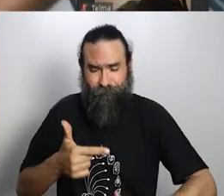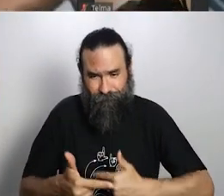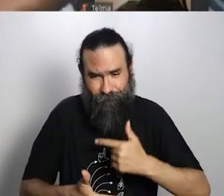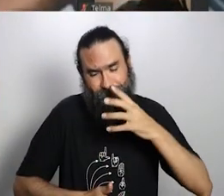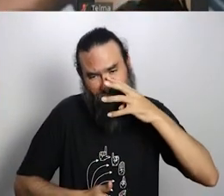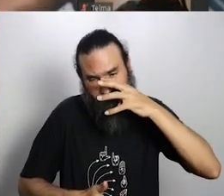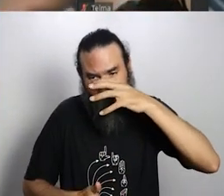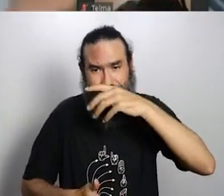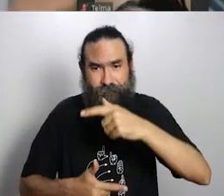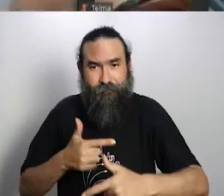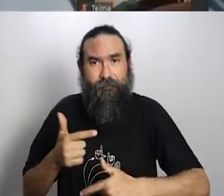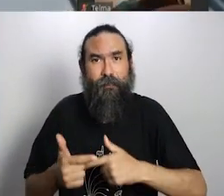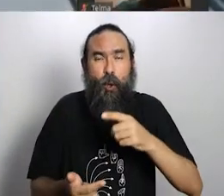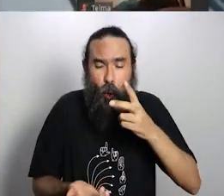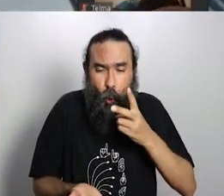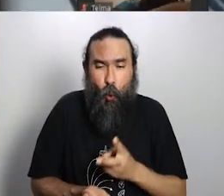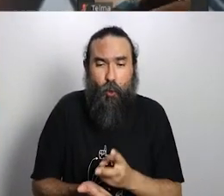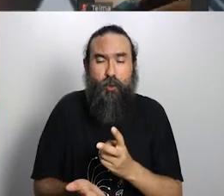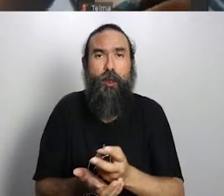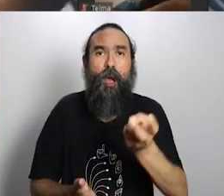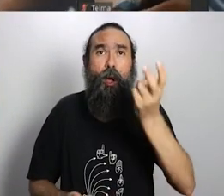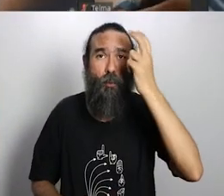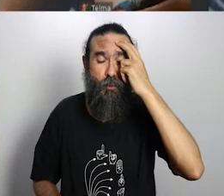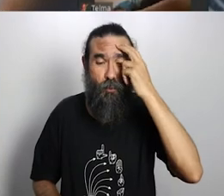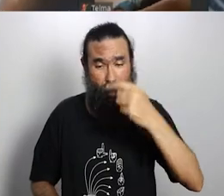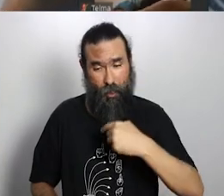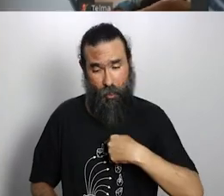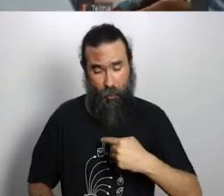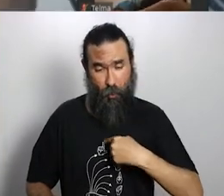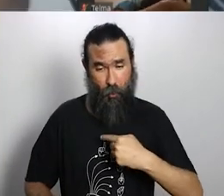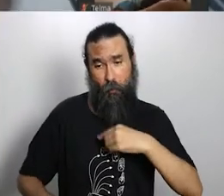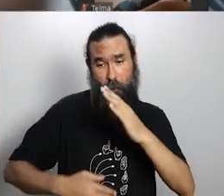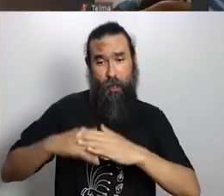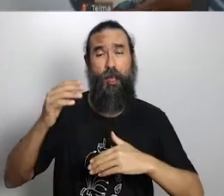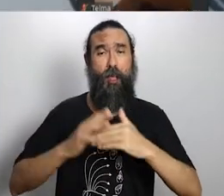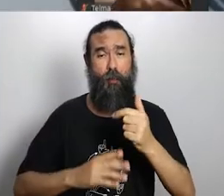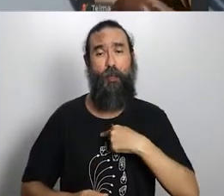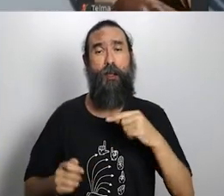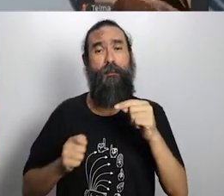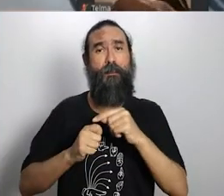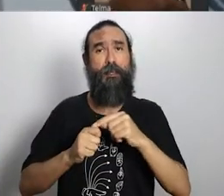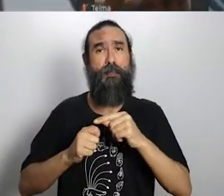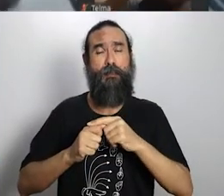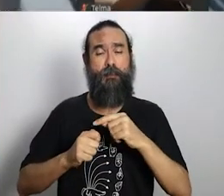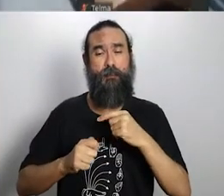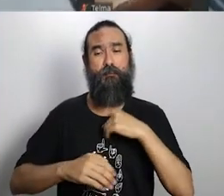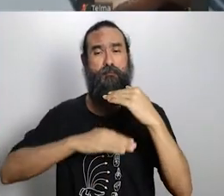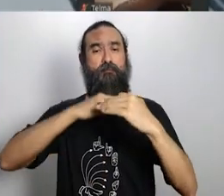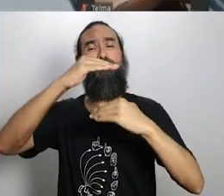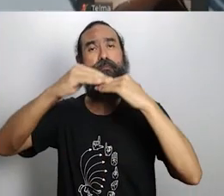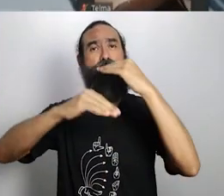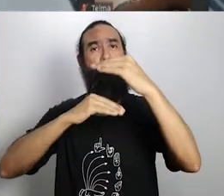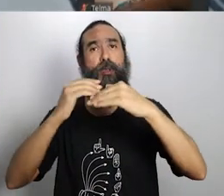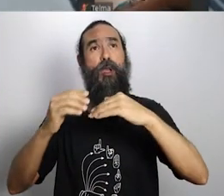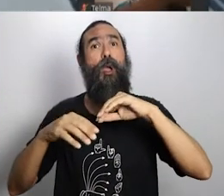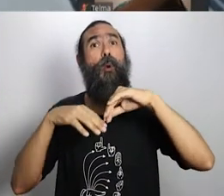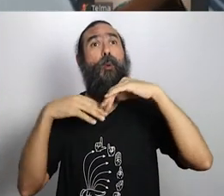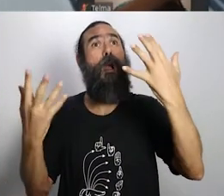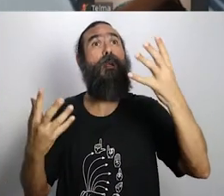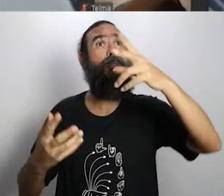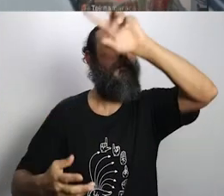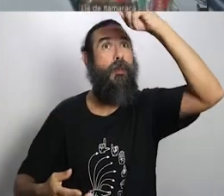Lia. Por quê? Eu mesmo me fiz. Eu não me curvei, eu não baixei minha cabeça, esperava que ninguém viesse me fazer. Eu mesmo me